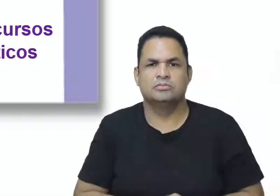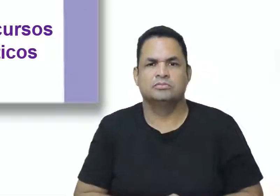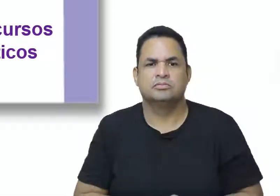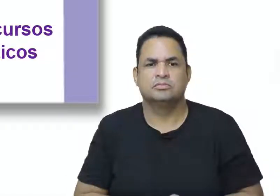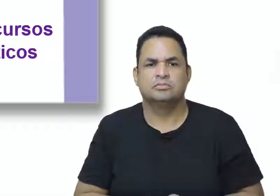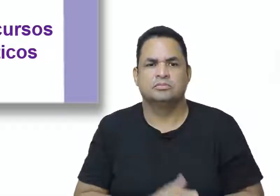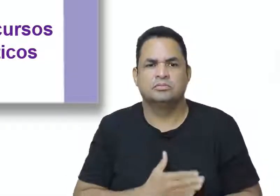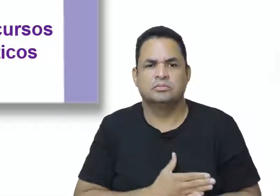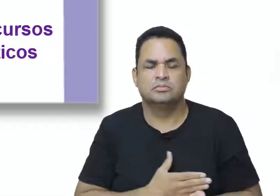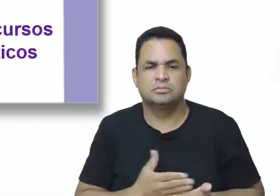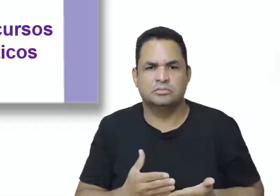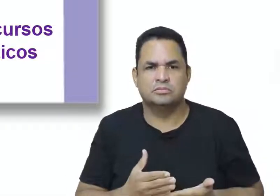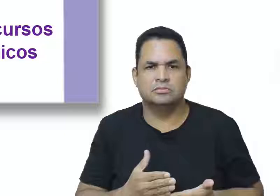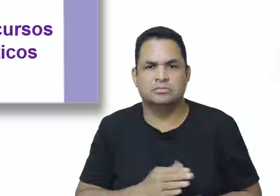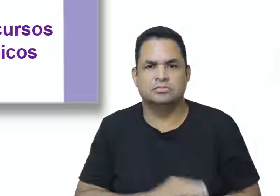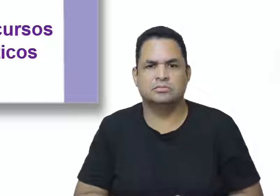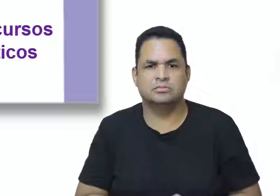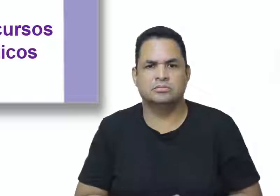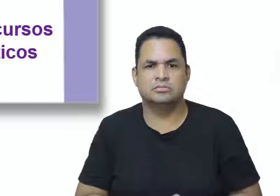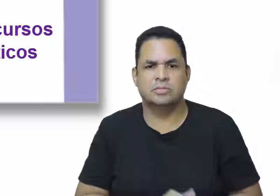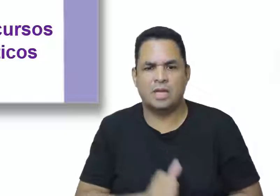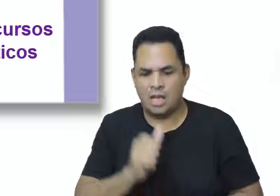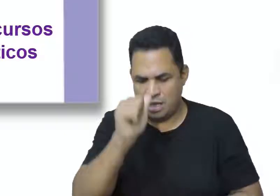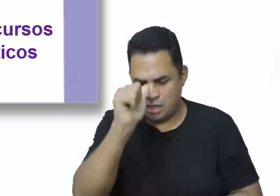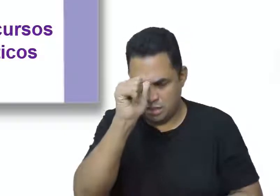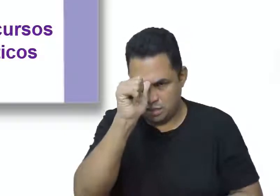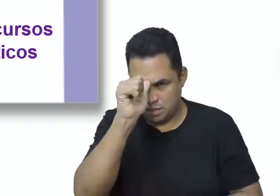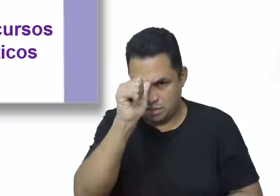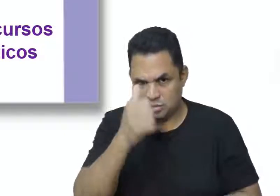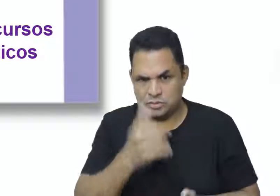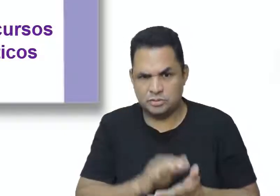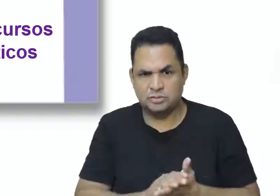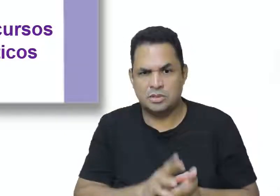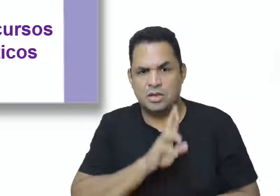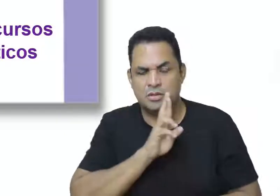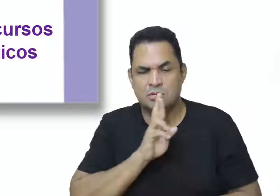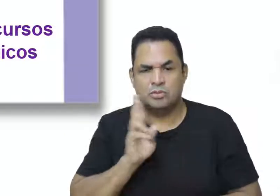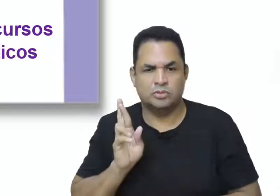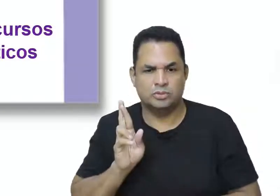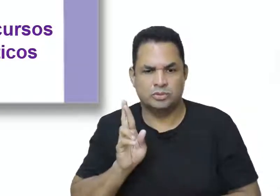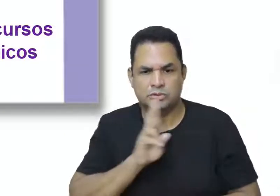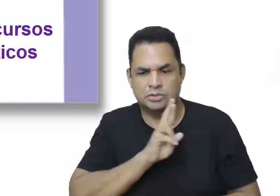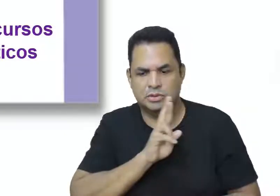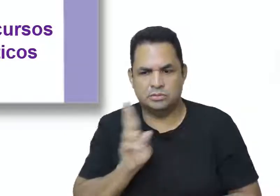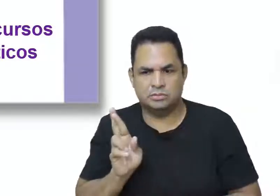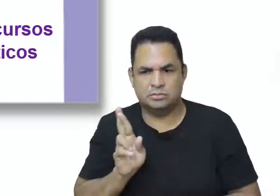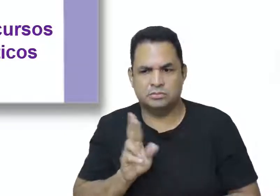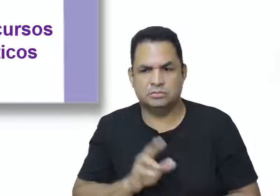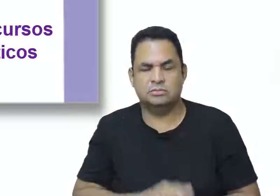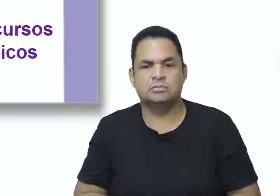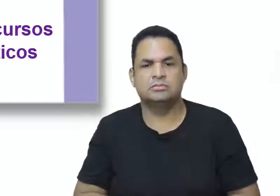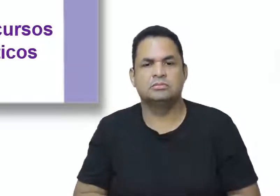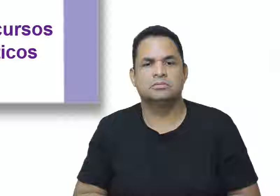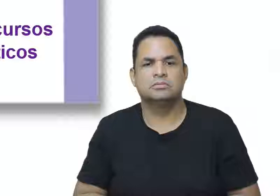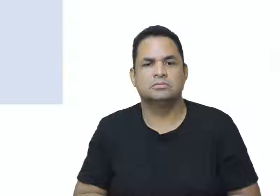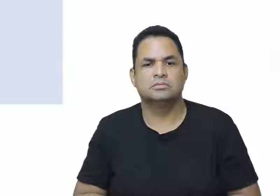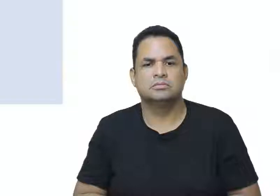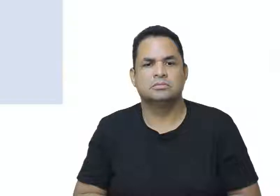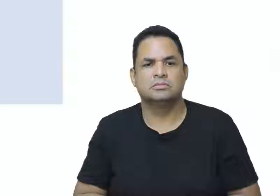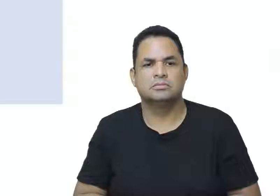Portanto, vamos começar a falar da Índia e Rússia. Quando nós falamos